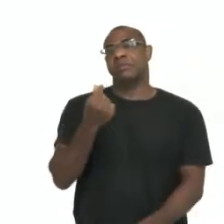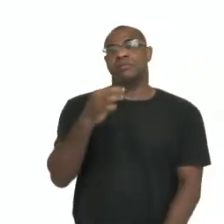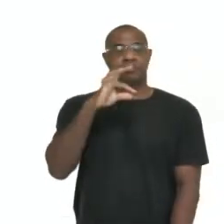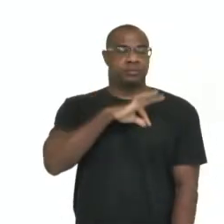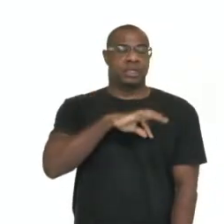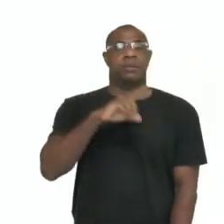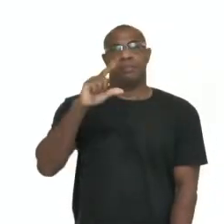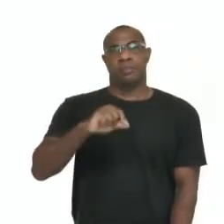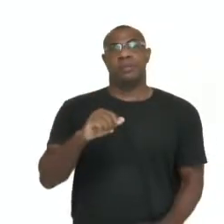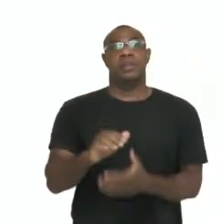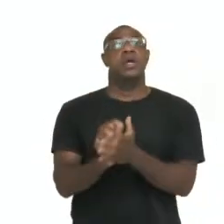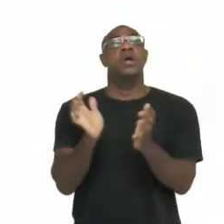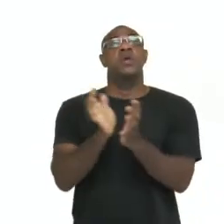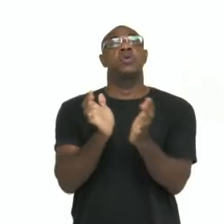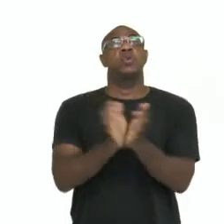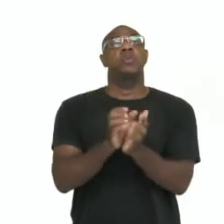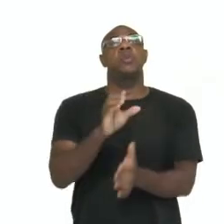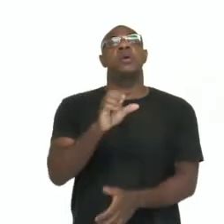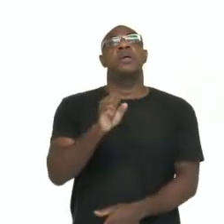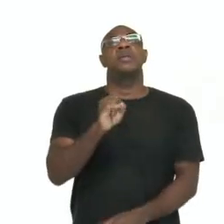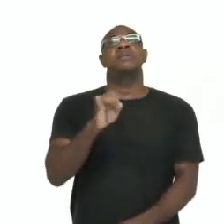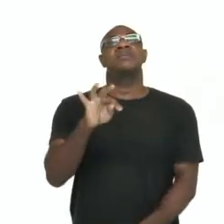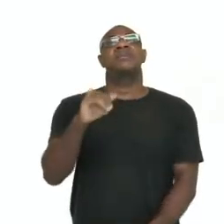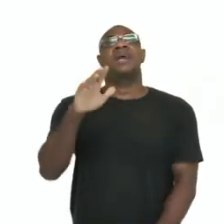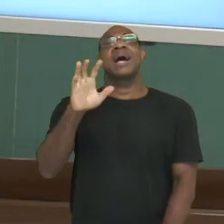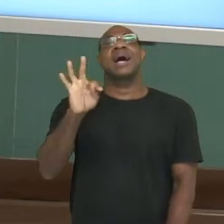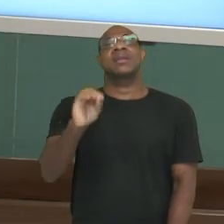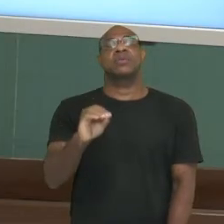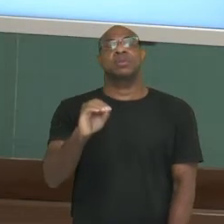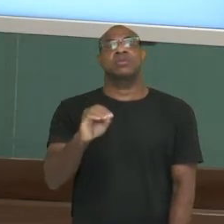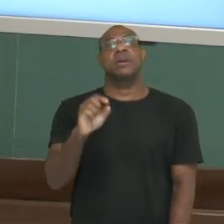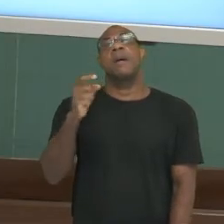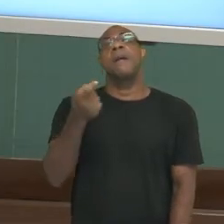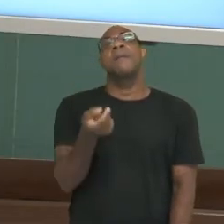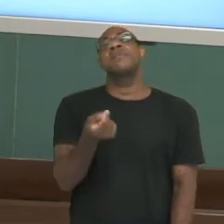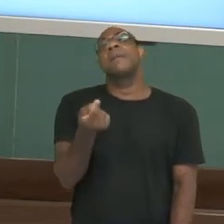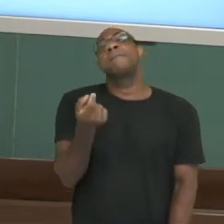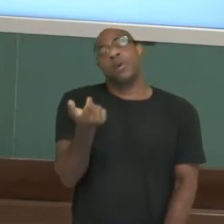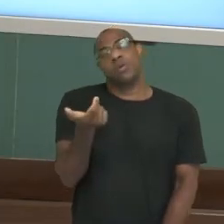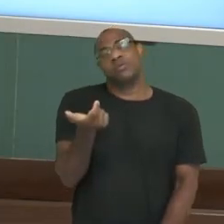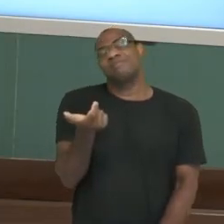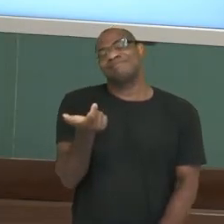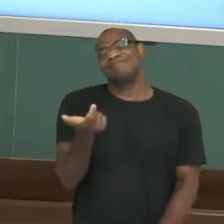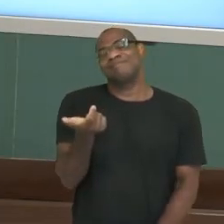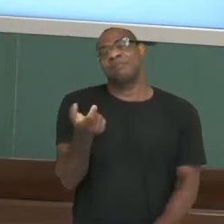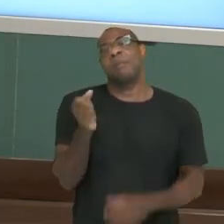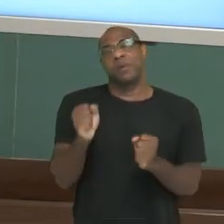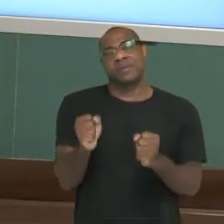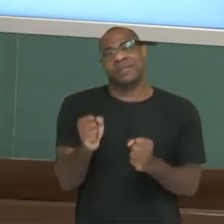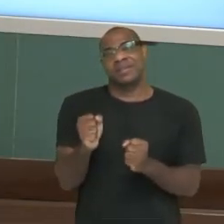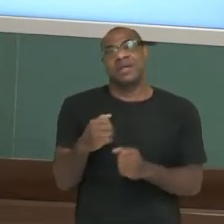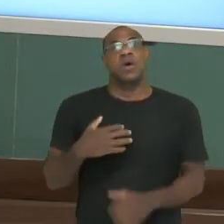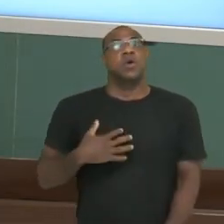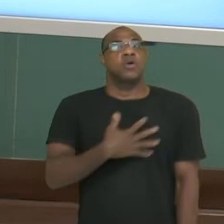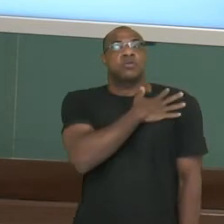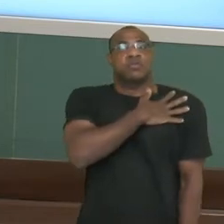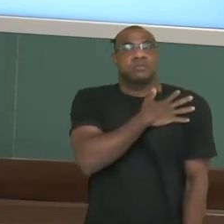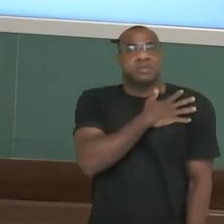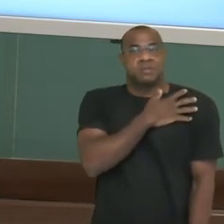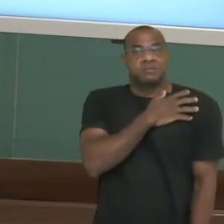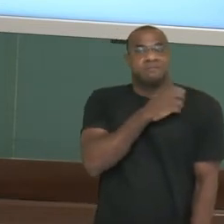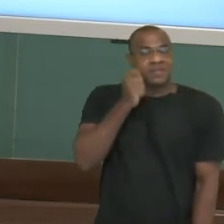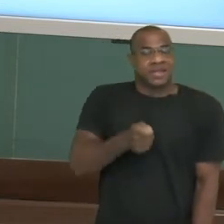os sindicatos tinham pouquíssimo poder ou sequer existiam, controlados pelo regime militar. Ainda,